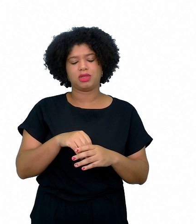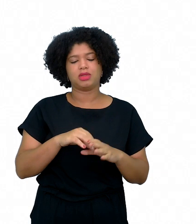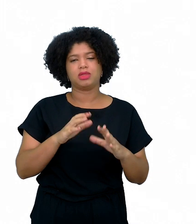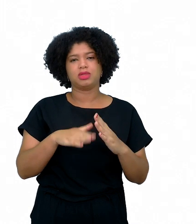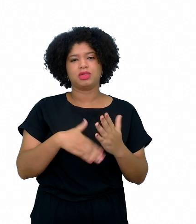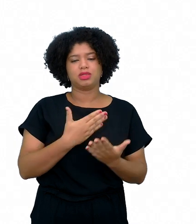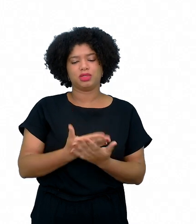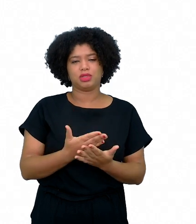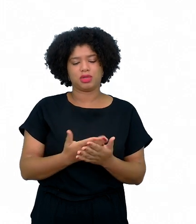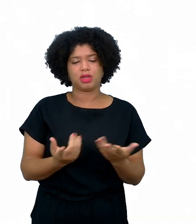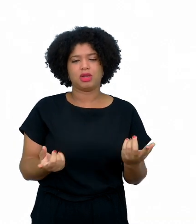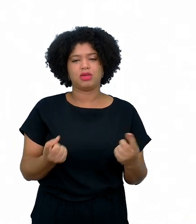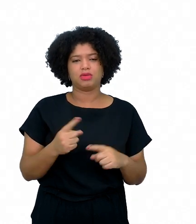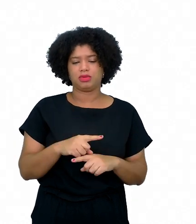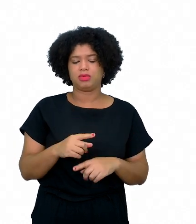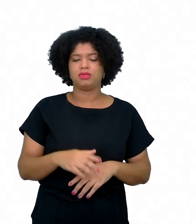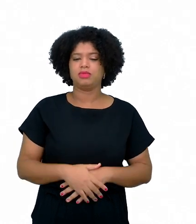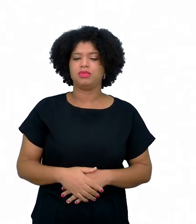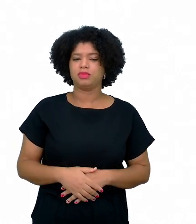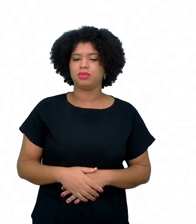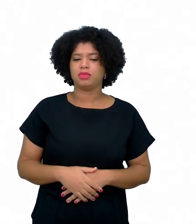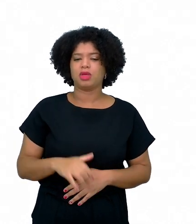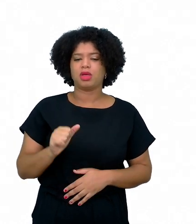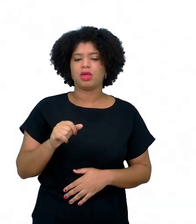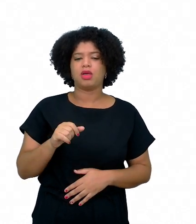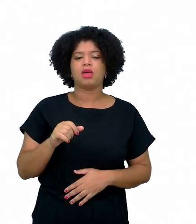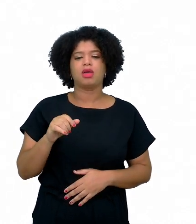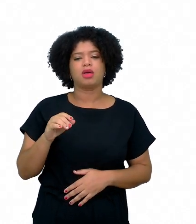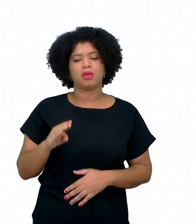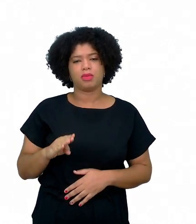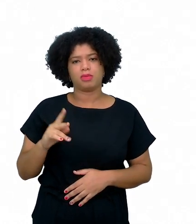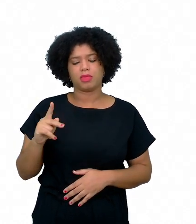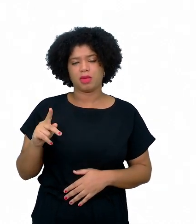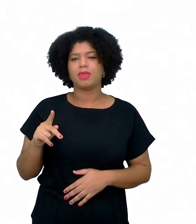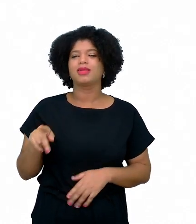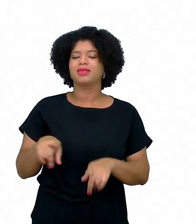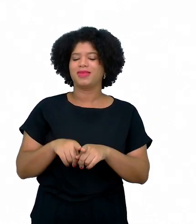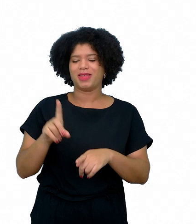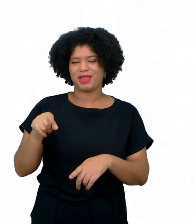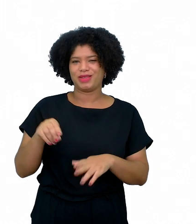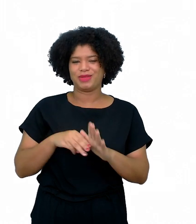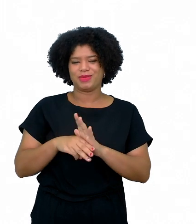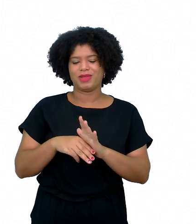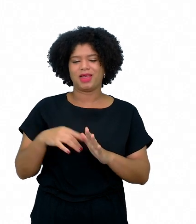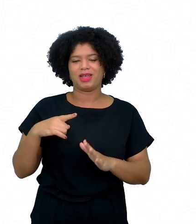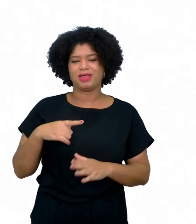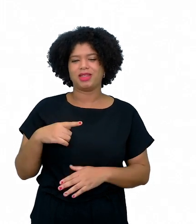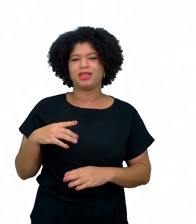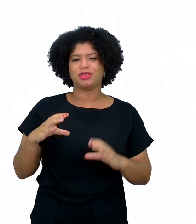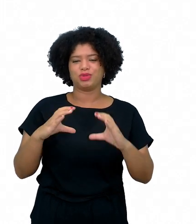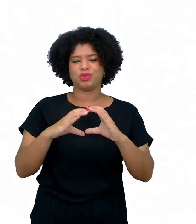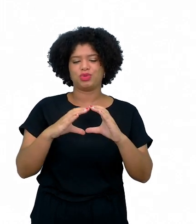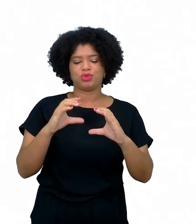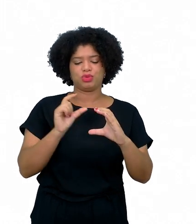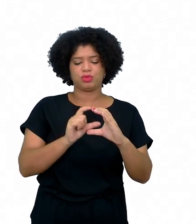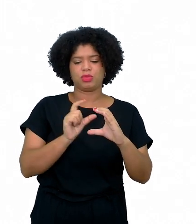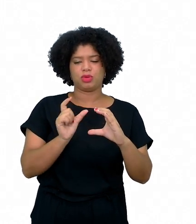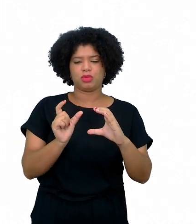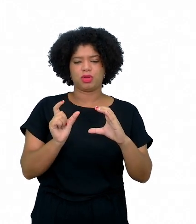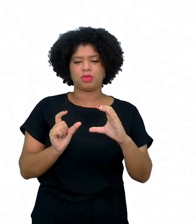invertida. A ABP também é uma metodologia, e dentro dela a gente traz a sequência.